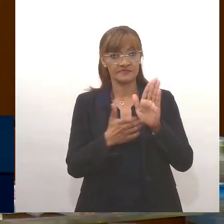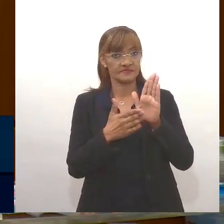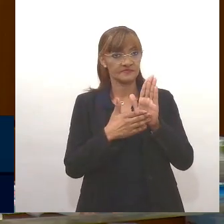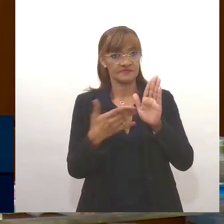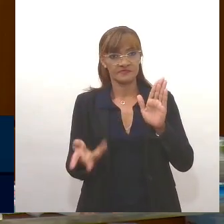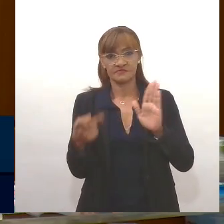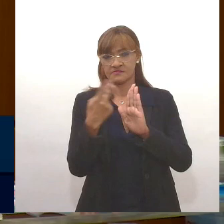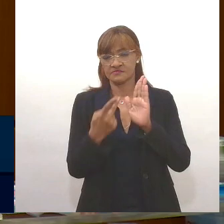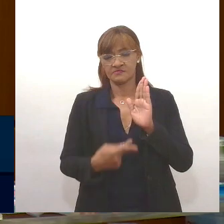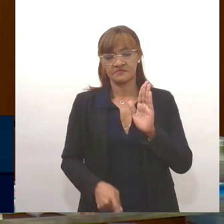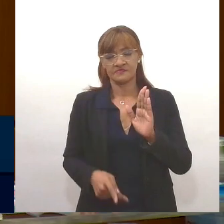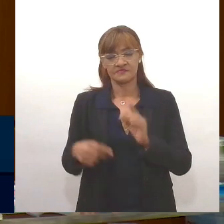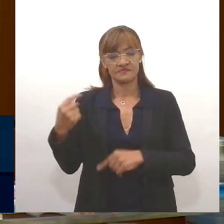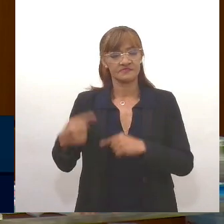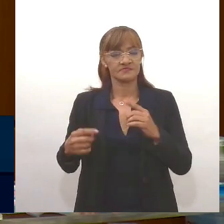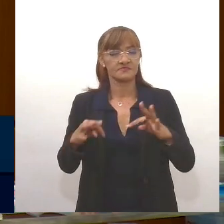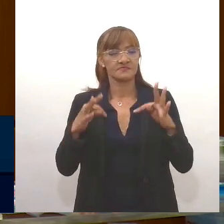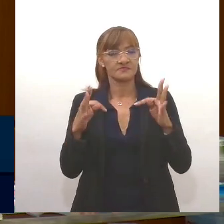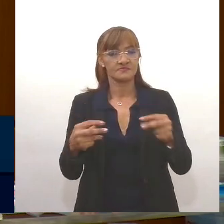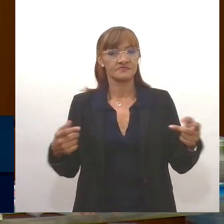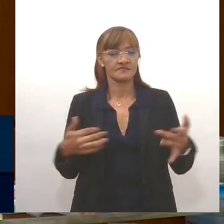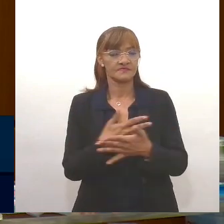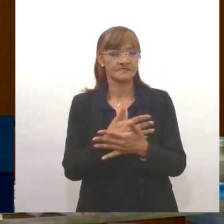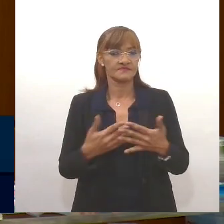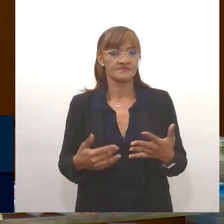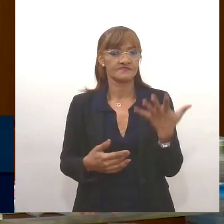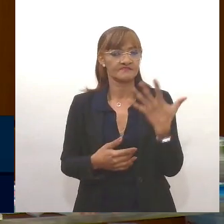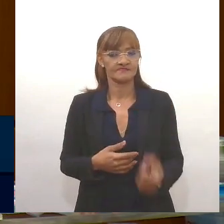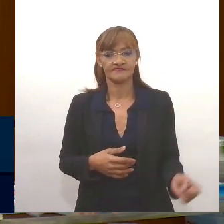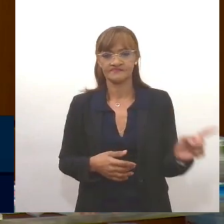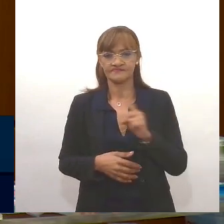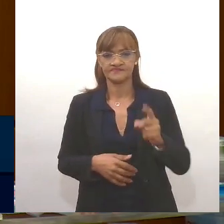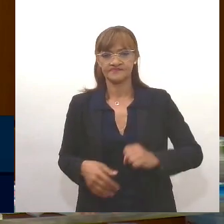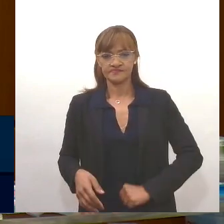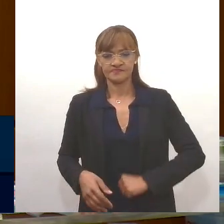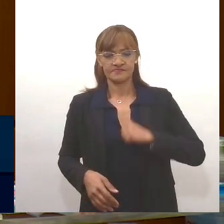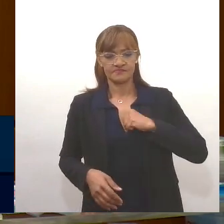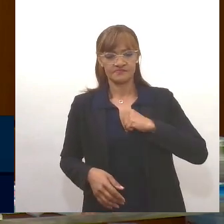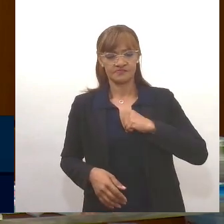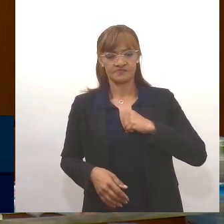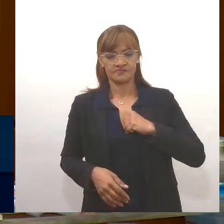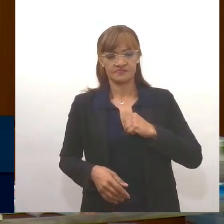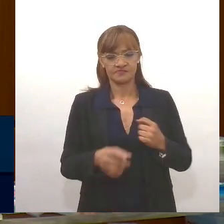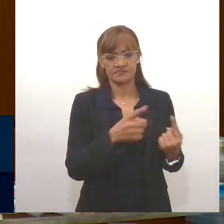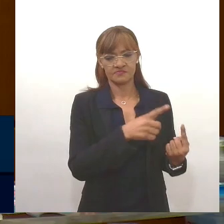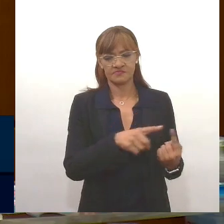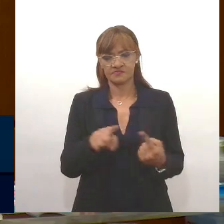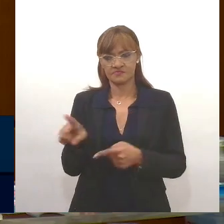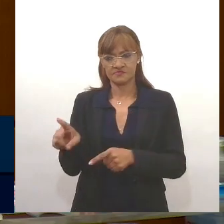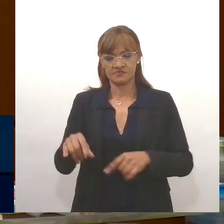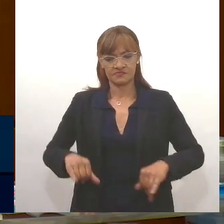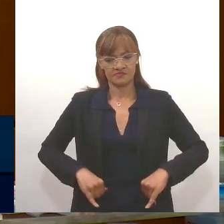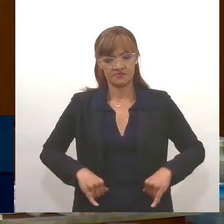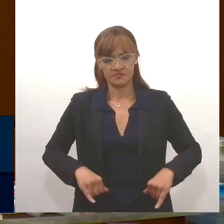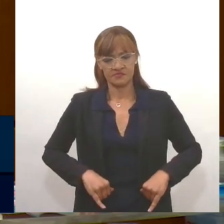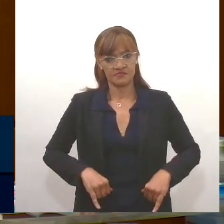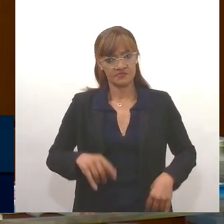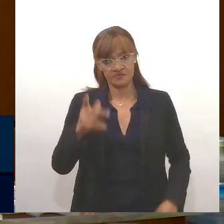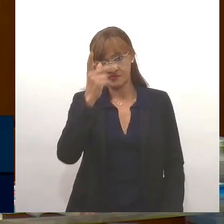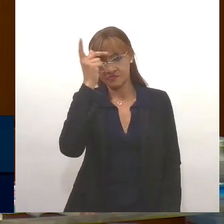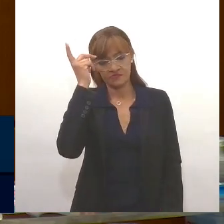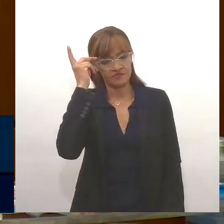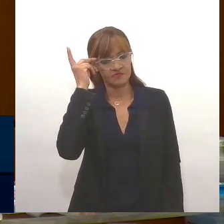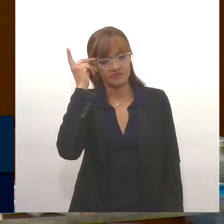cidades e não com discurso de ódio provocando sofrimento aí de pessoas simplesmente por não